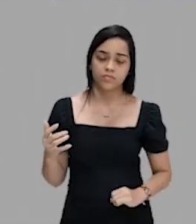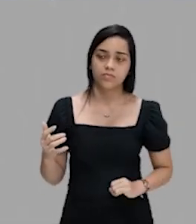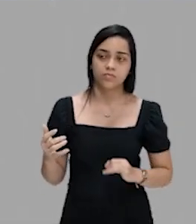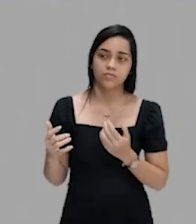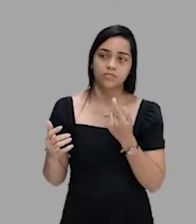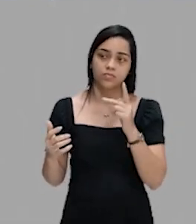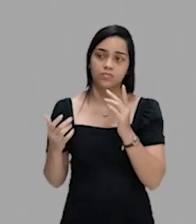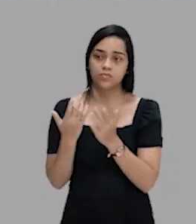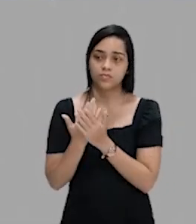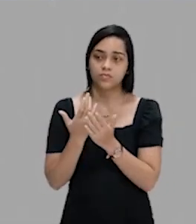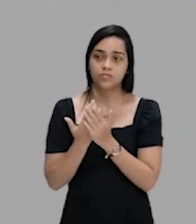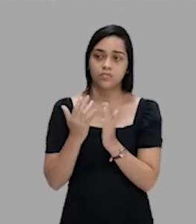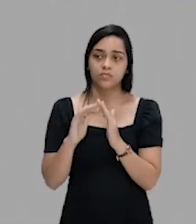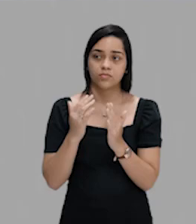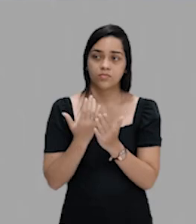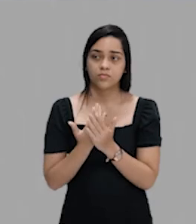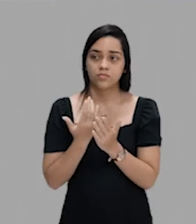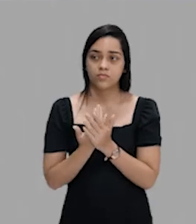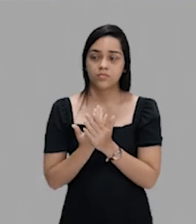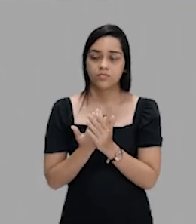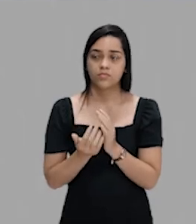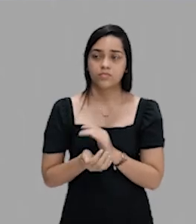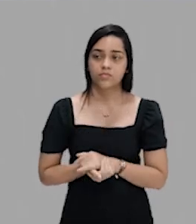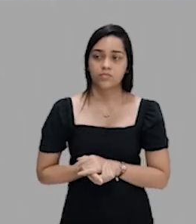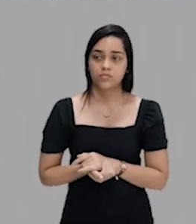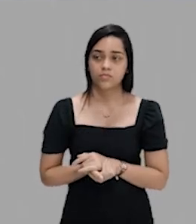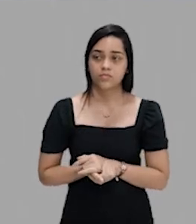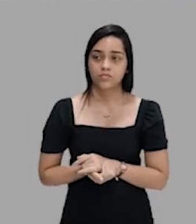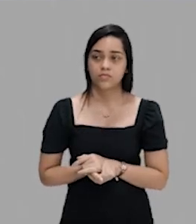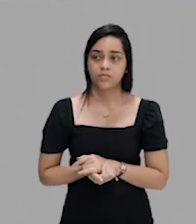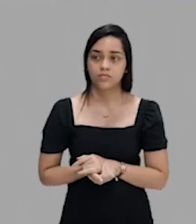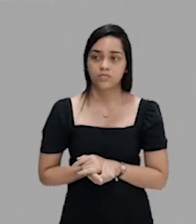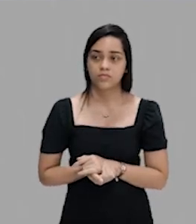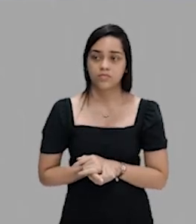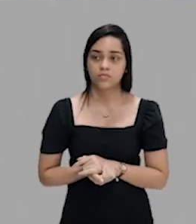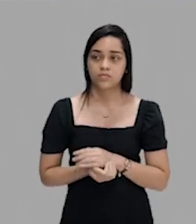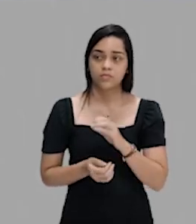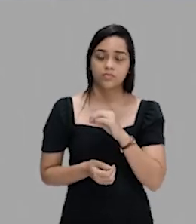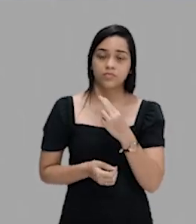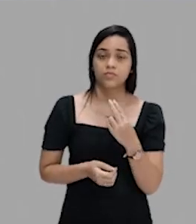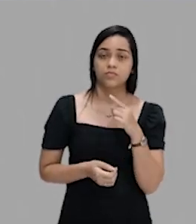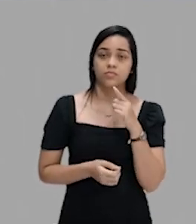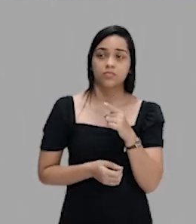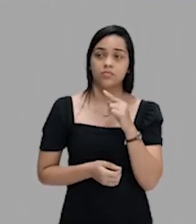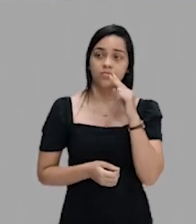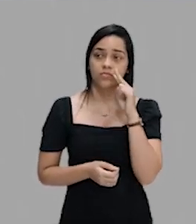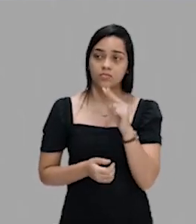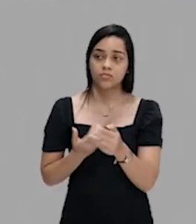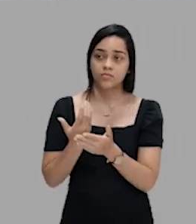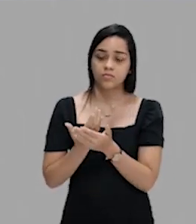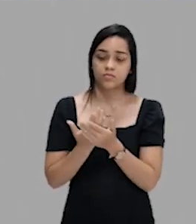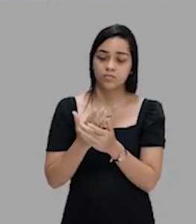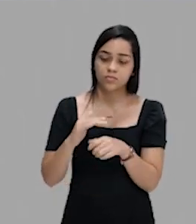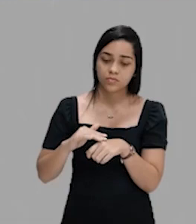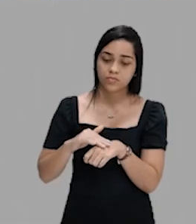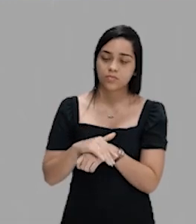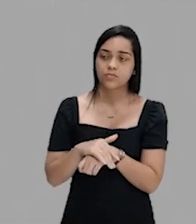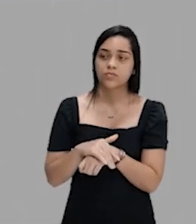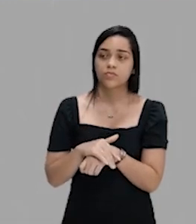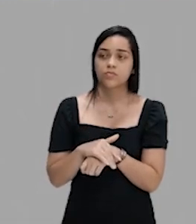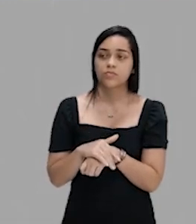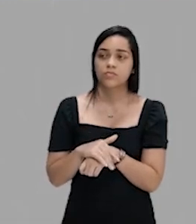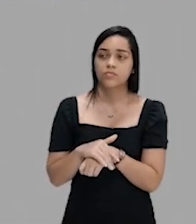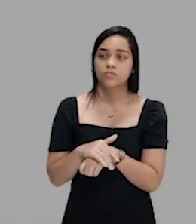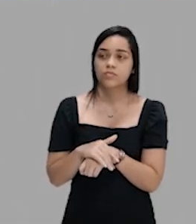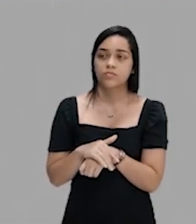da sua aula na escola na escola funcionando ainda de forma híbrida ou você está assistindo essa aula à noite tá